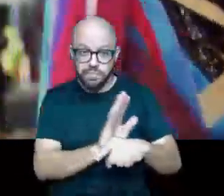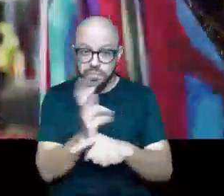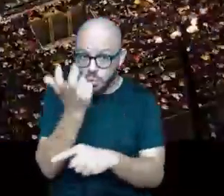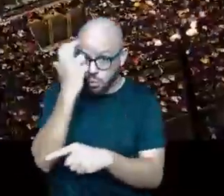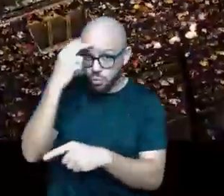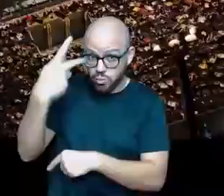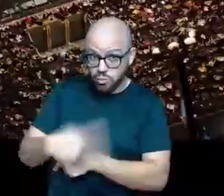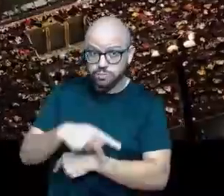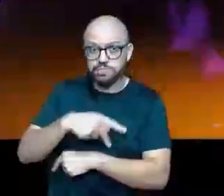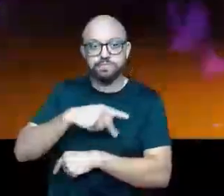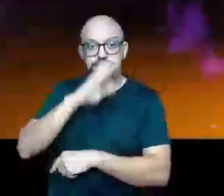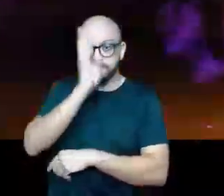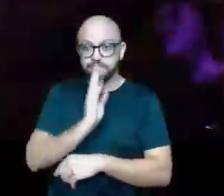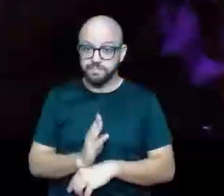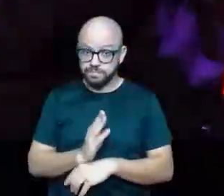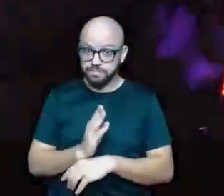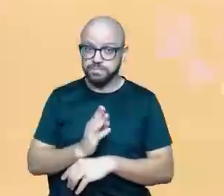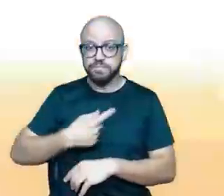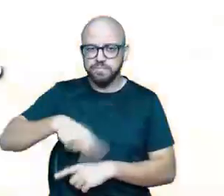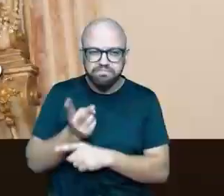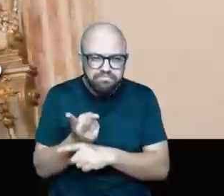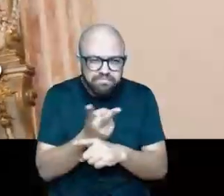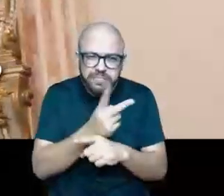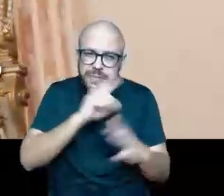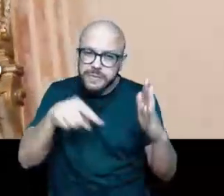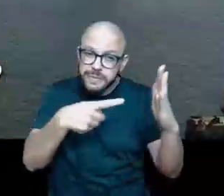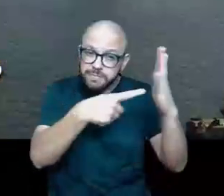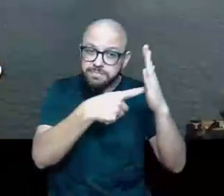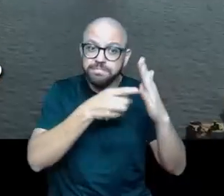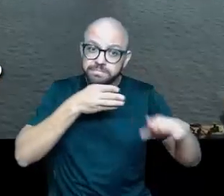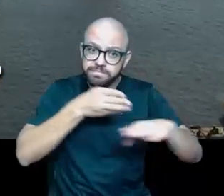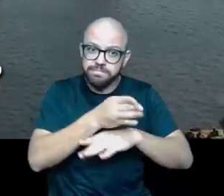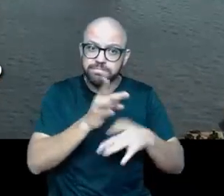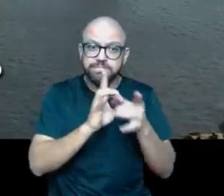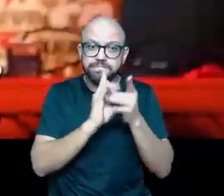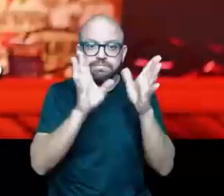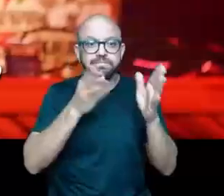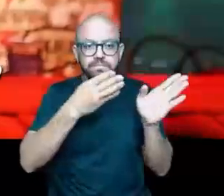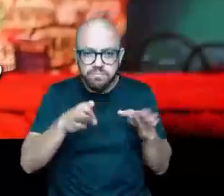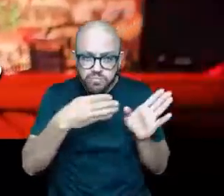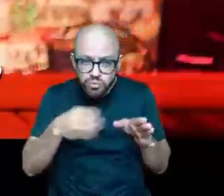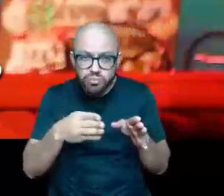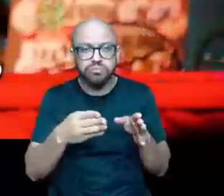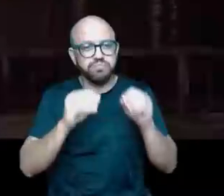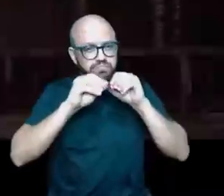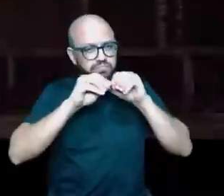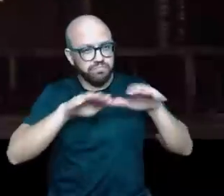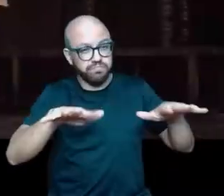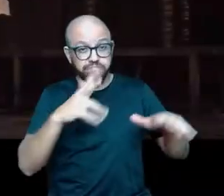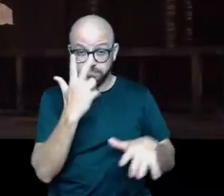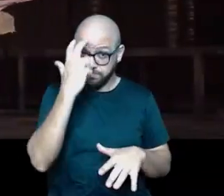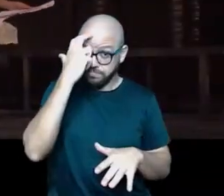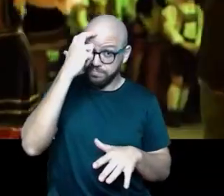política pública de incentivo à cultura brasileira. Com ela, perseguimos a missão de assegurar o acesso democrático à